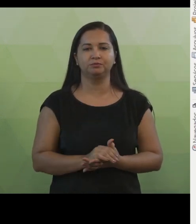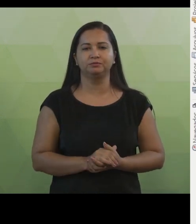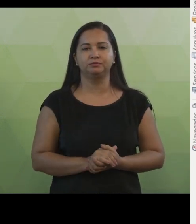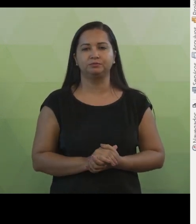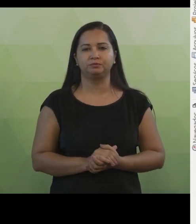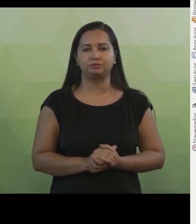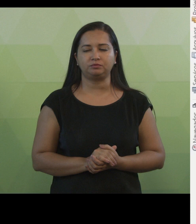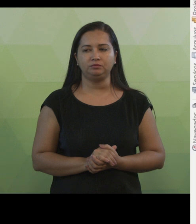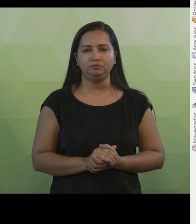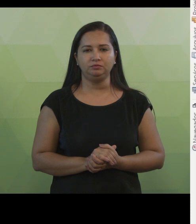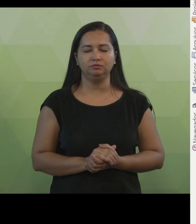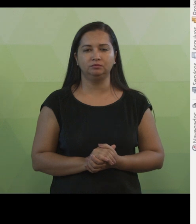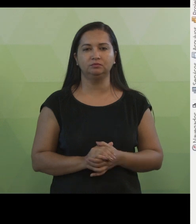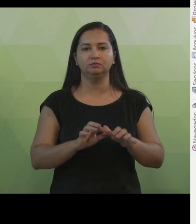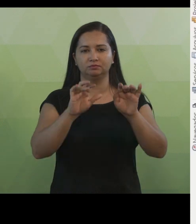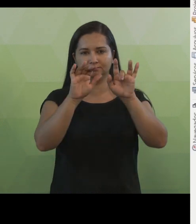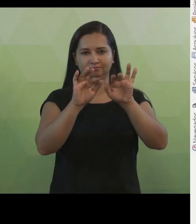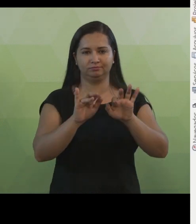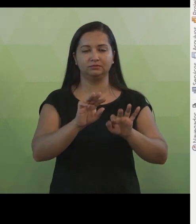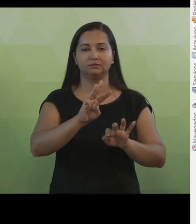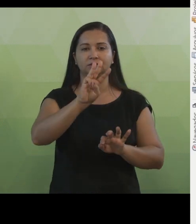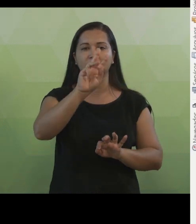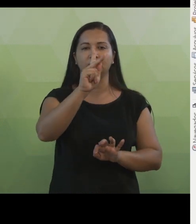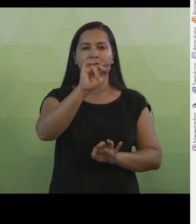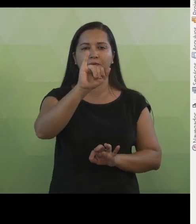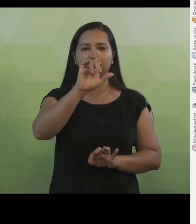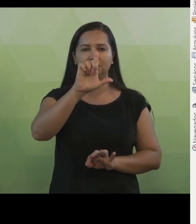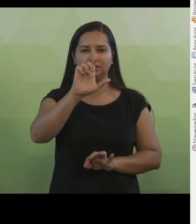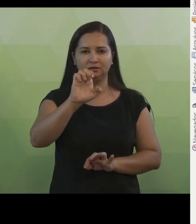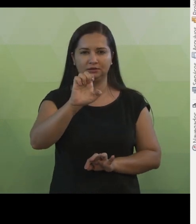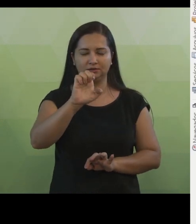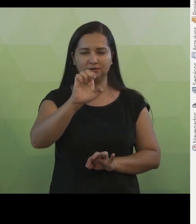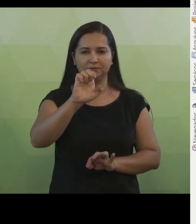Depois eu vou fazer aqui a inicialização dessa variável auxiliar.